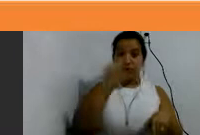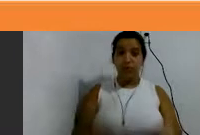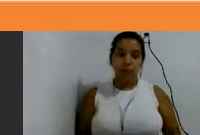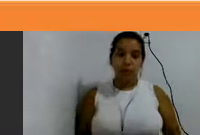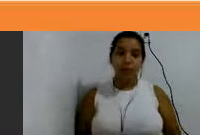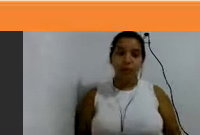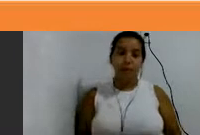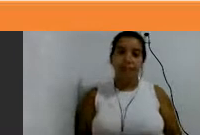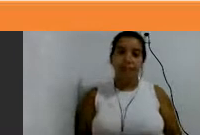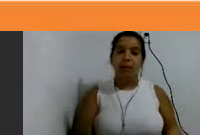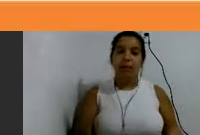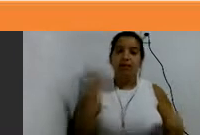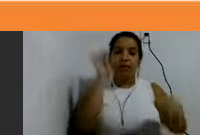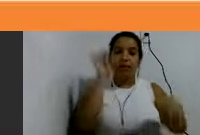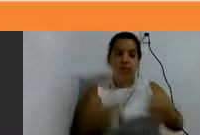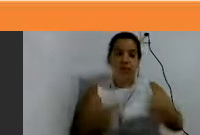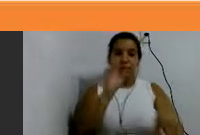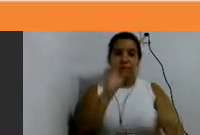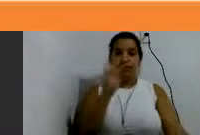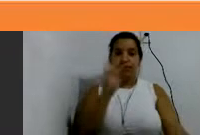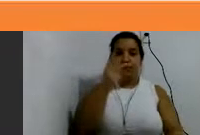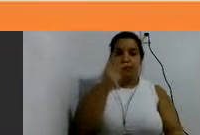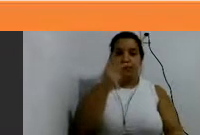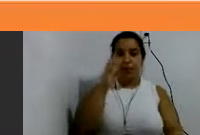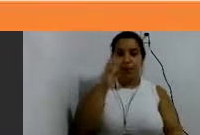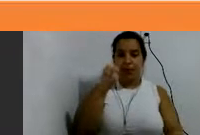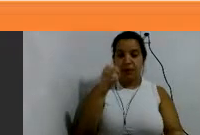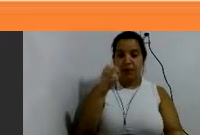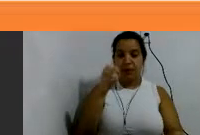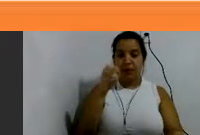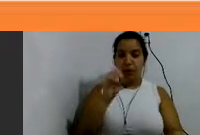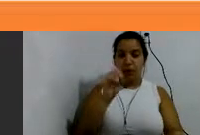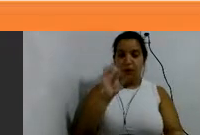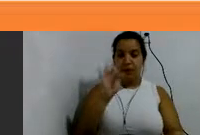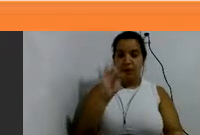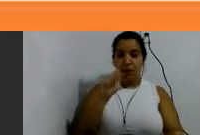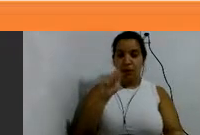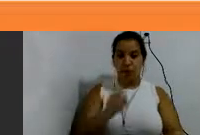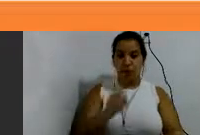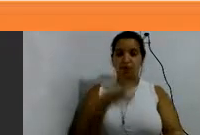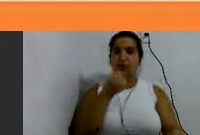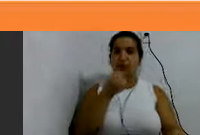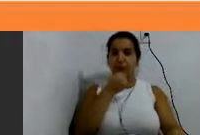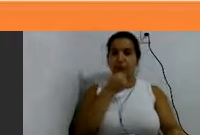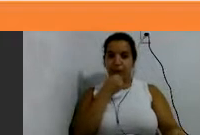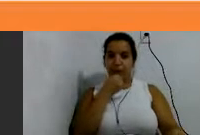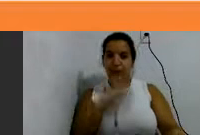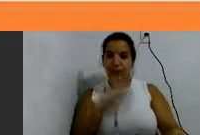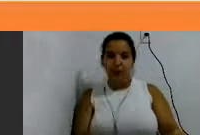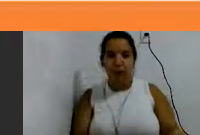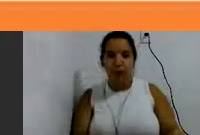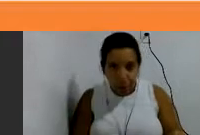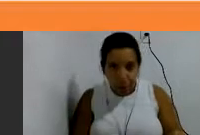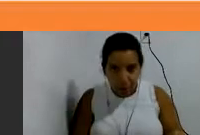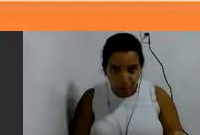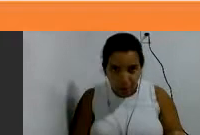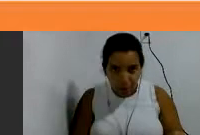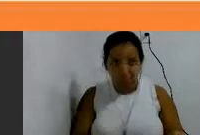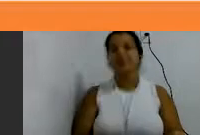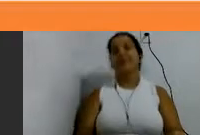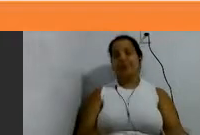hematófago, a fêmea, vai injetar as promastigotas metacíclicas na pele. Então, essa